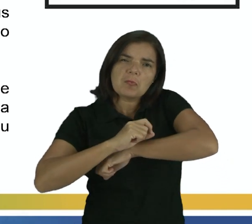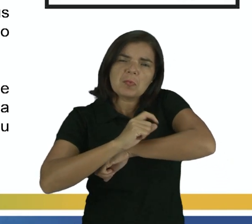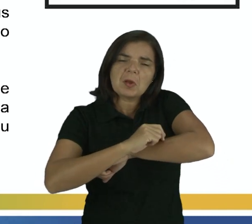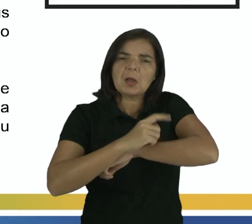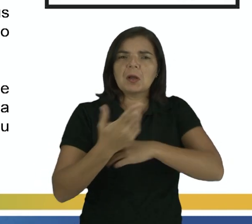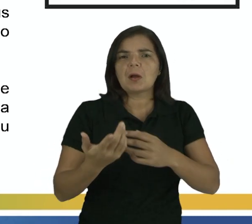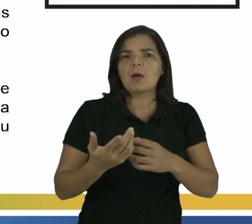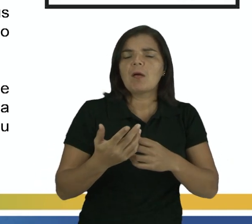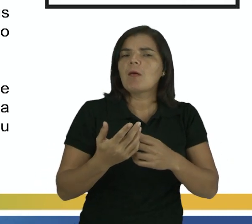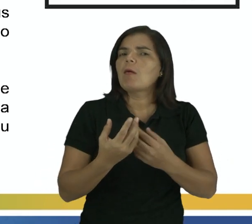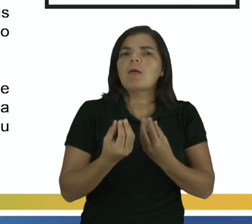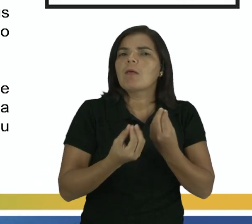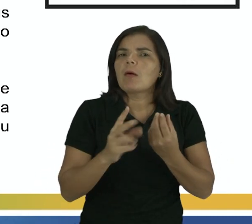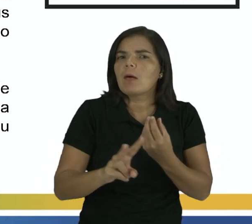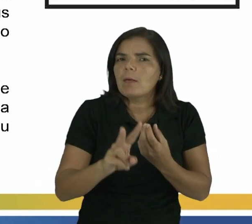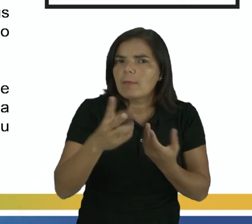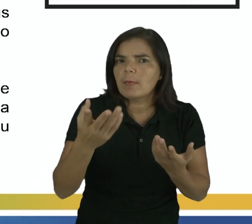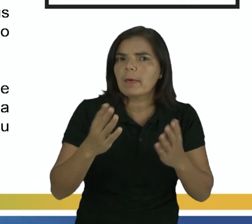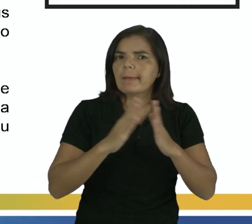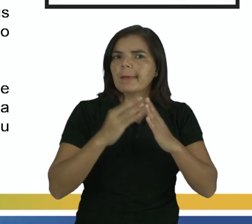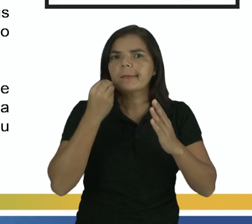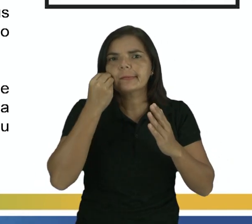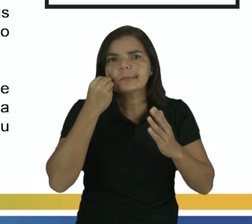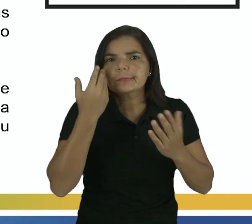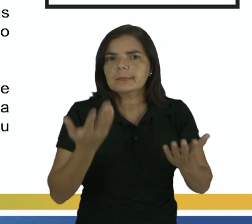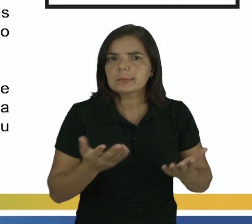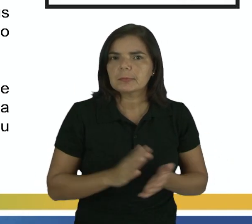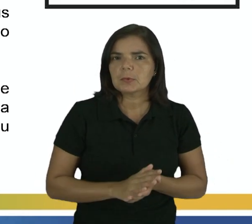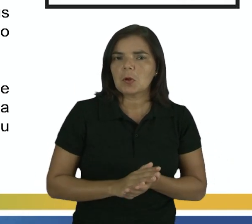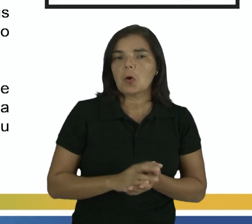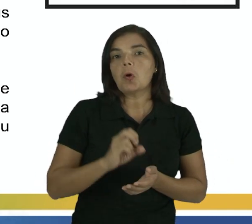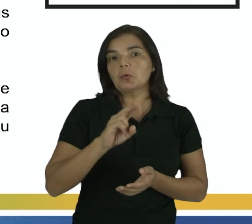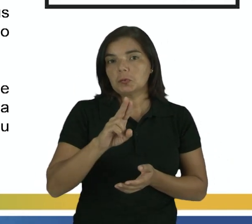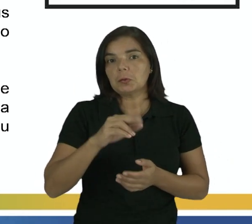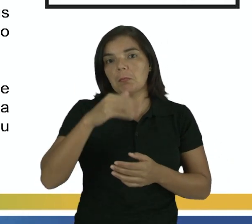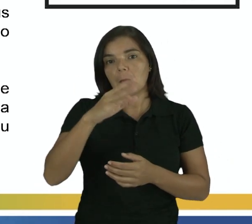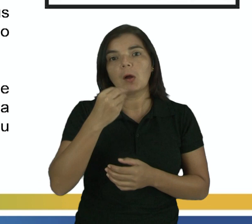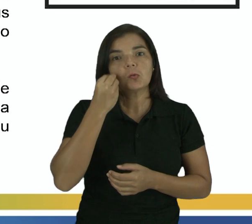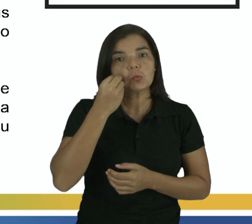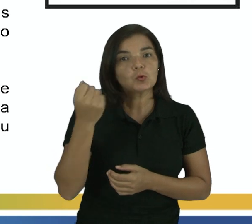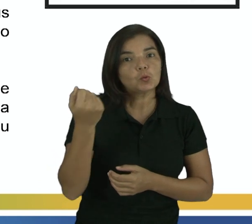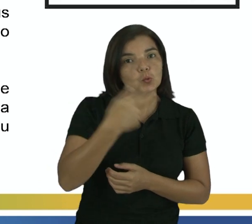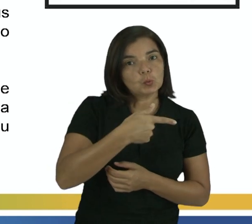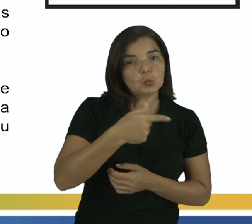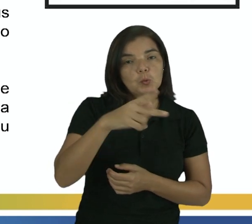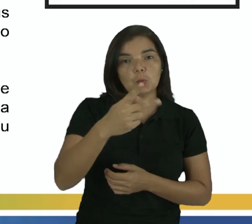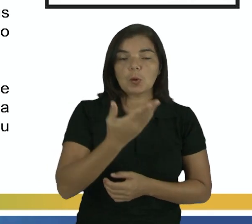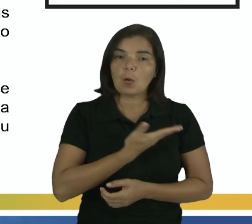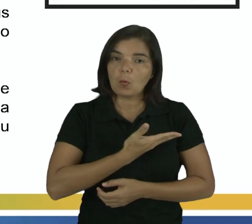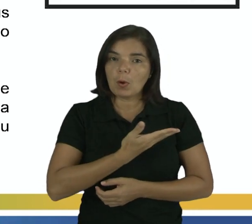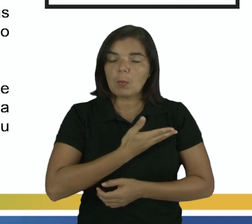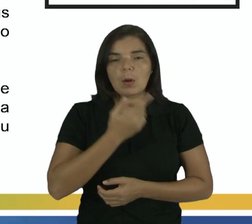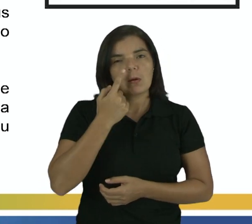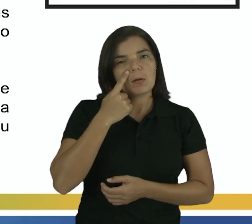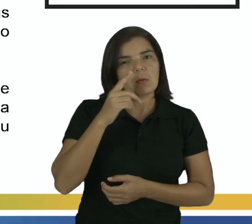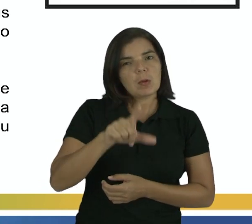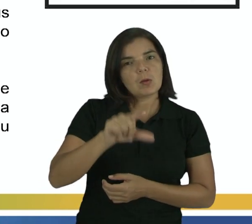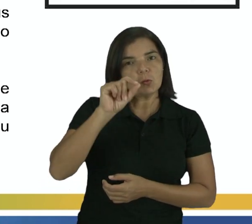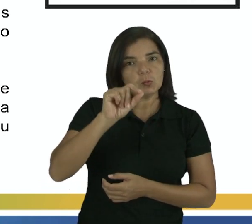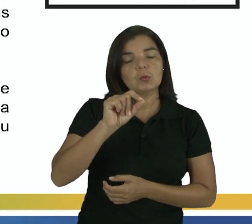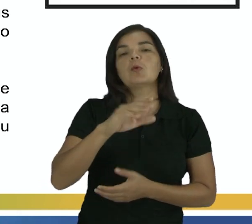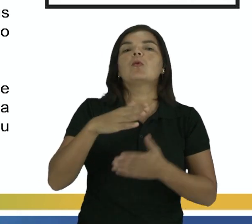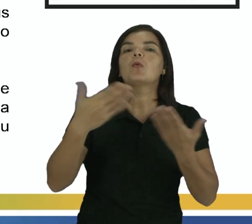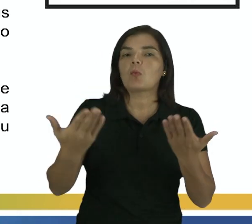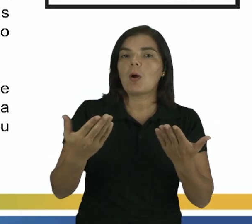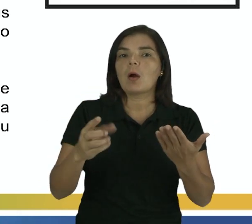formiga qual foi o valor dessa experiência? Ou se vai valer mais a experiência sua com um amigo? Então você precisa definir